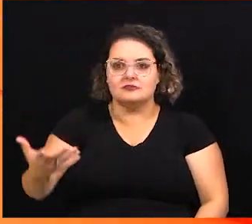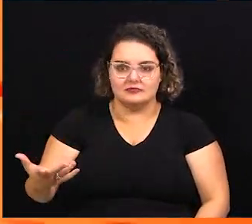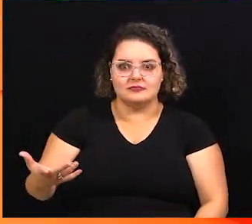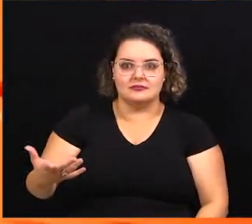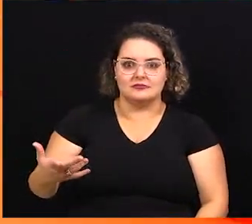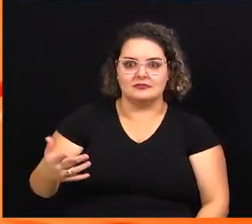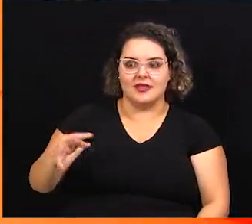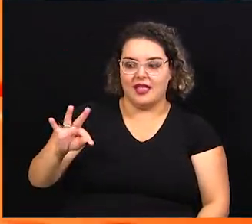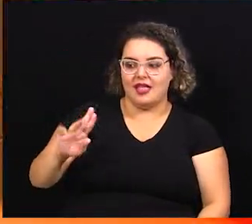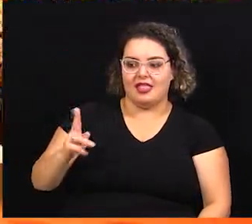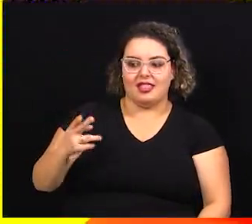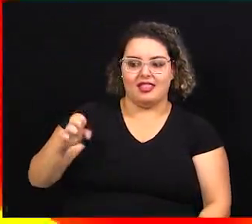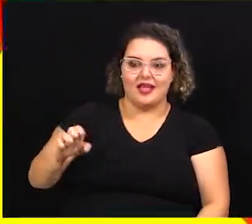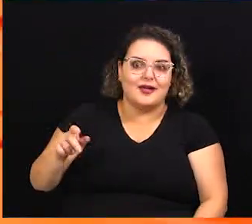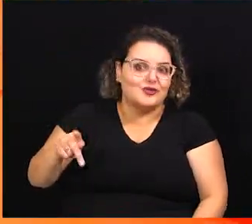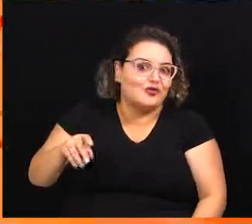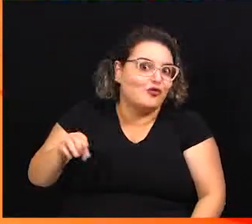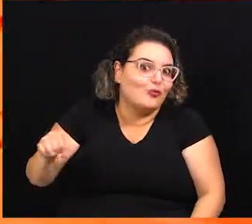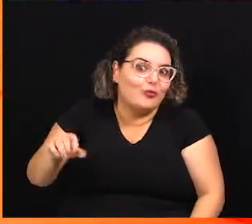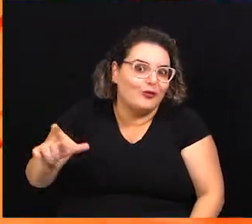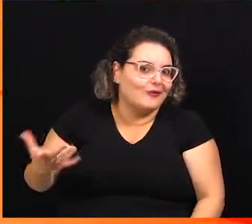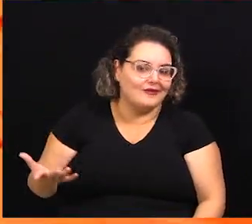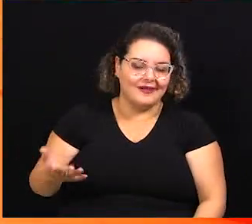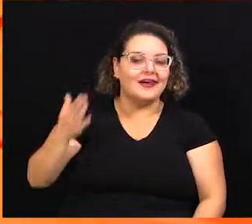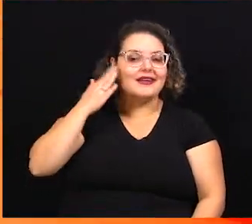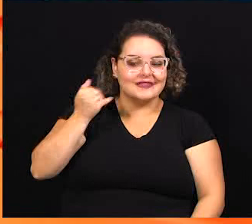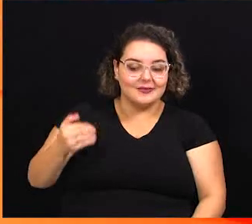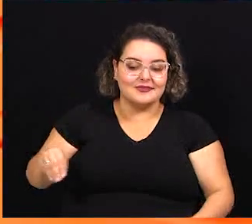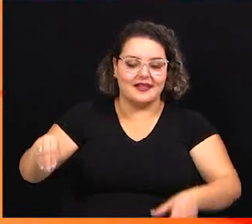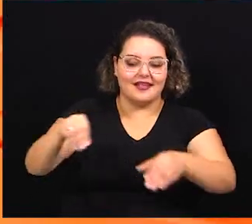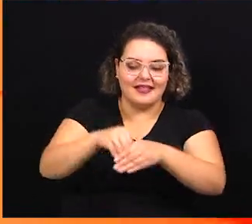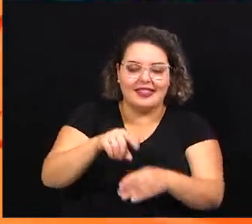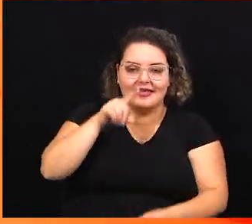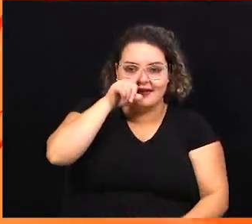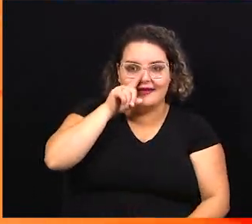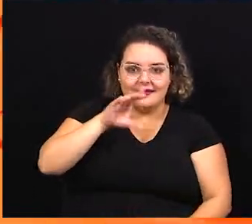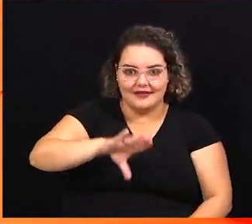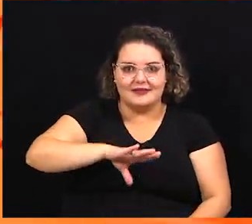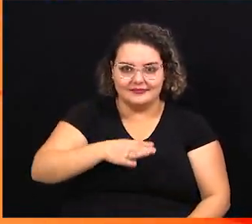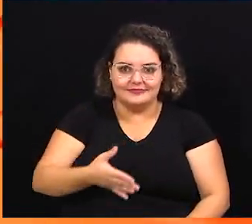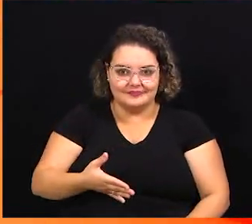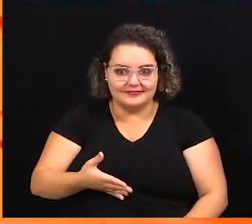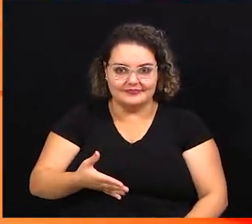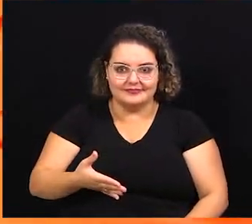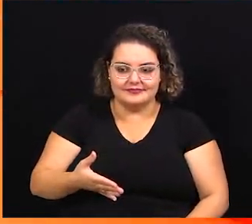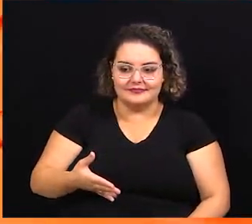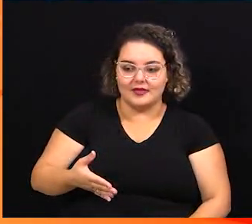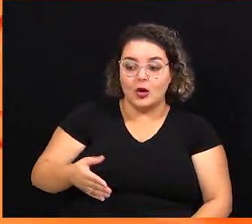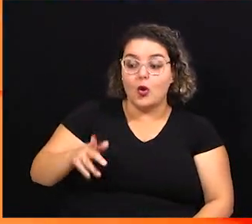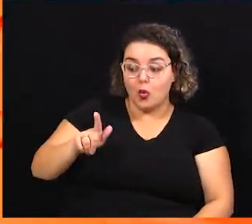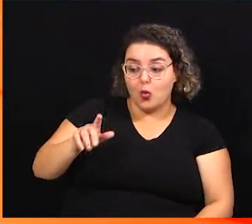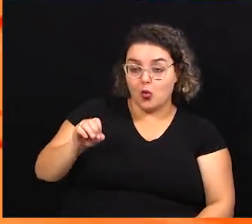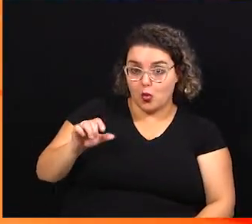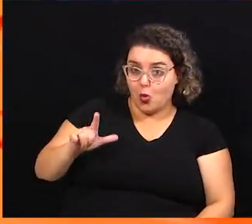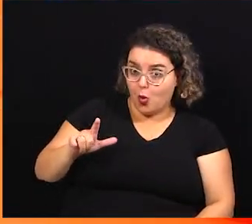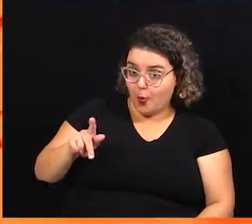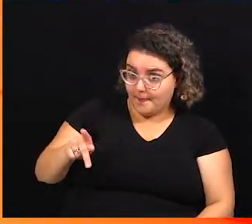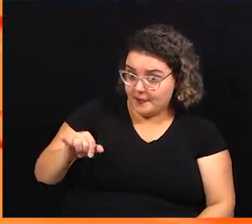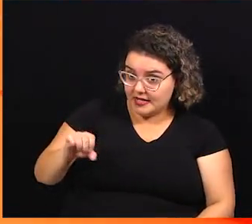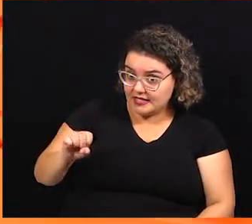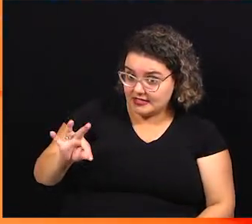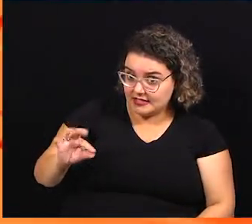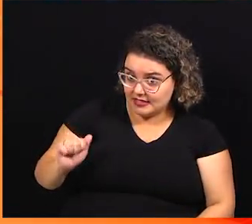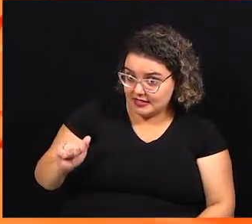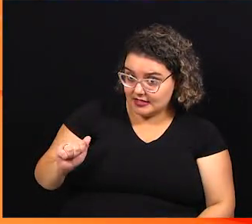ser um Deadpool em quebrar a quarta parede. Ela sabe que ela está dentro de uma aventura. Enquanto o Rafael Perso, o golpista,